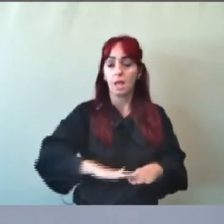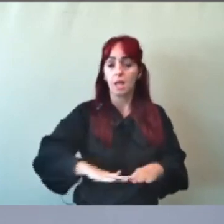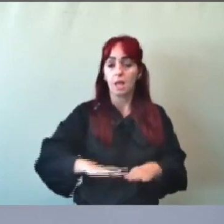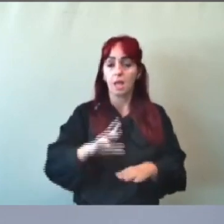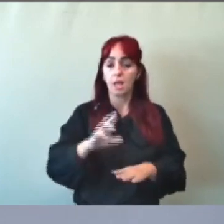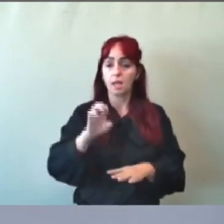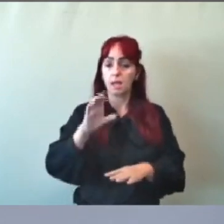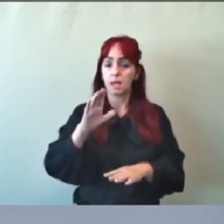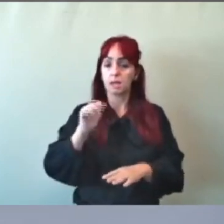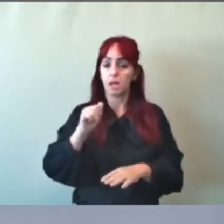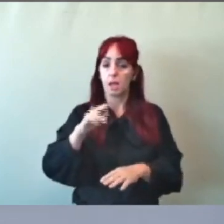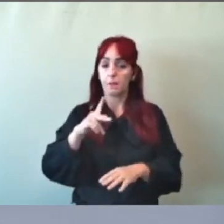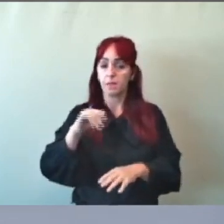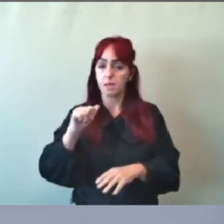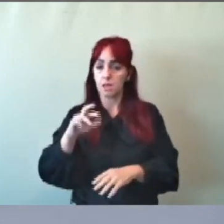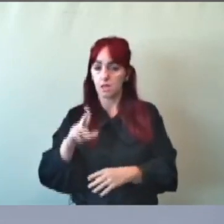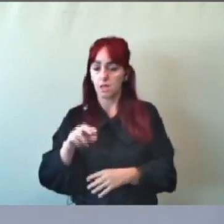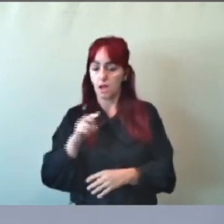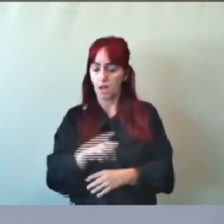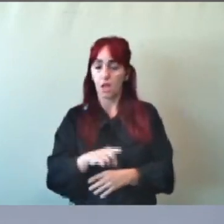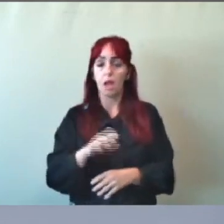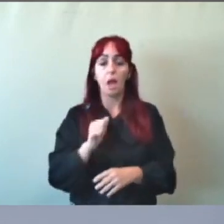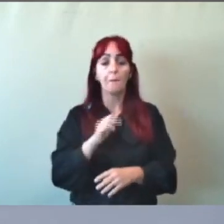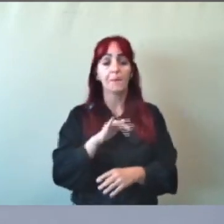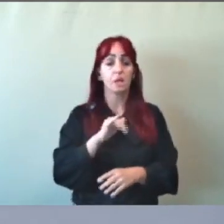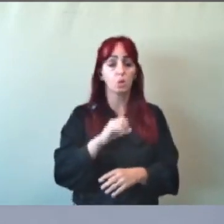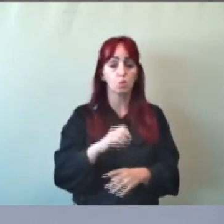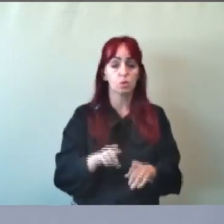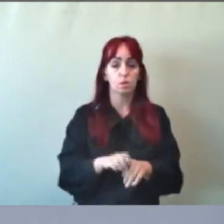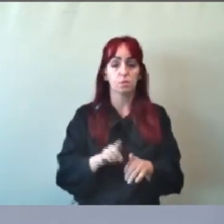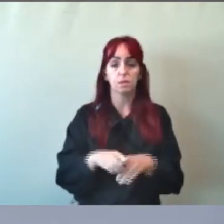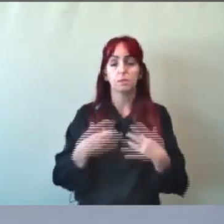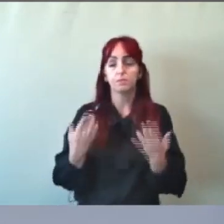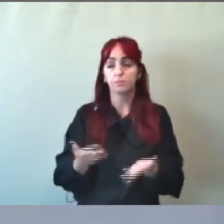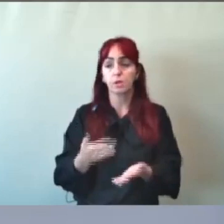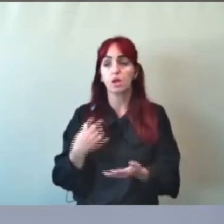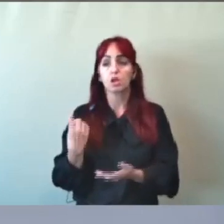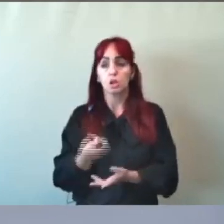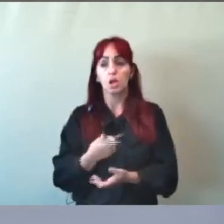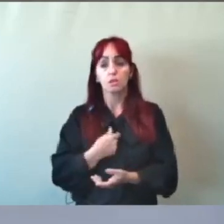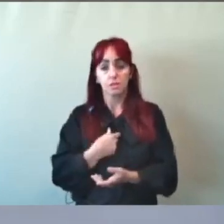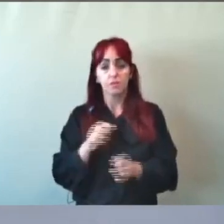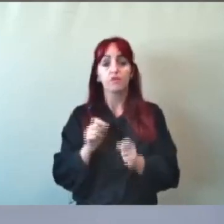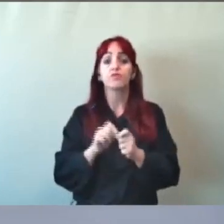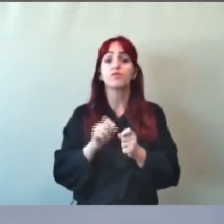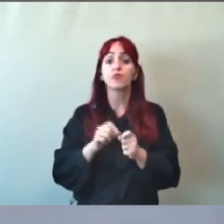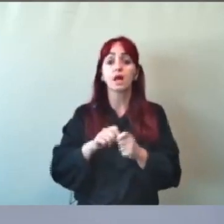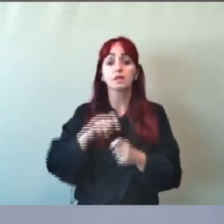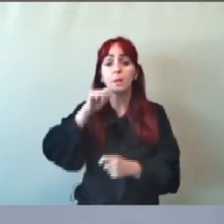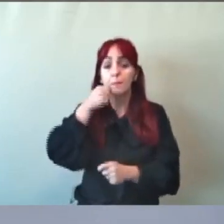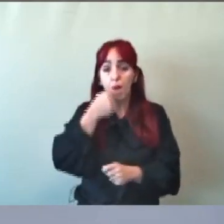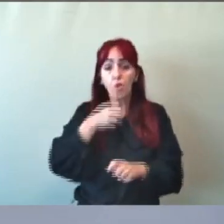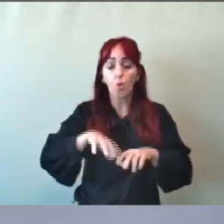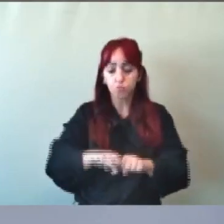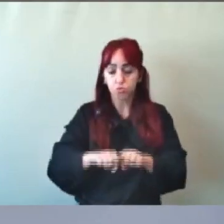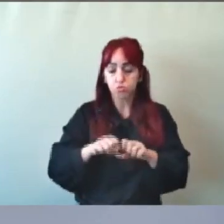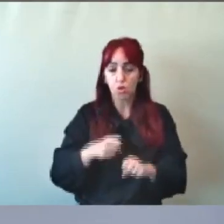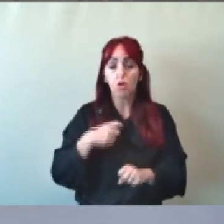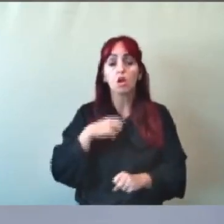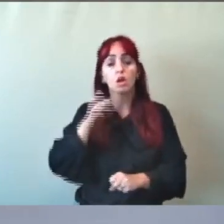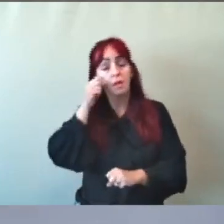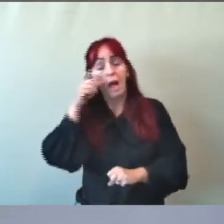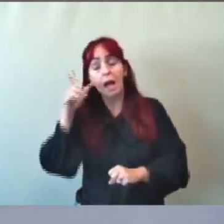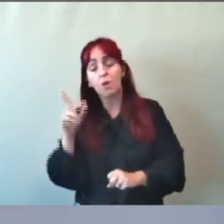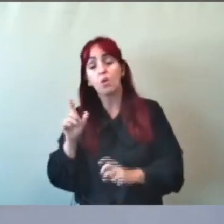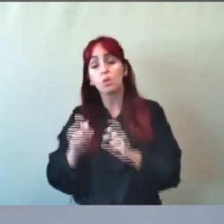muito curioso, Preto, porque a gente que é padeiro, a gente levanta 5 da manhã e volta para casa 22. Eu falo que a